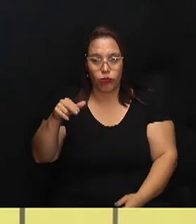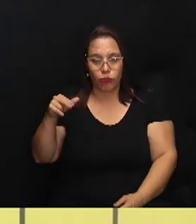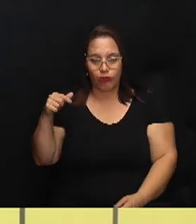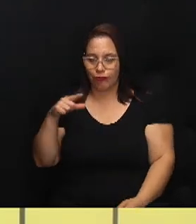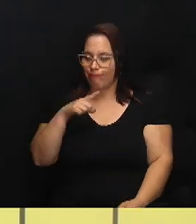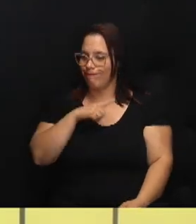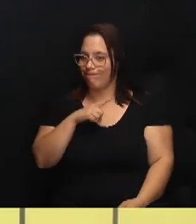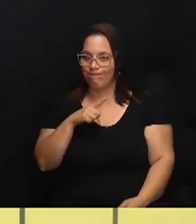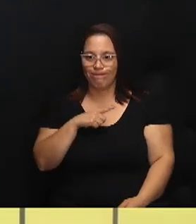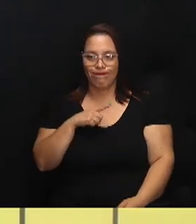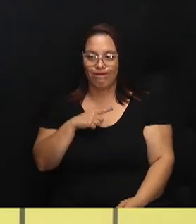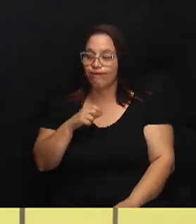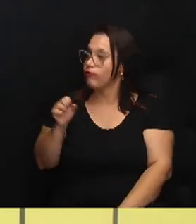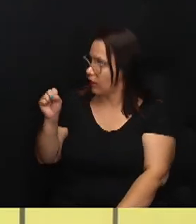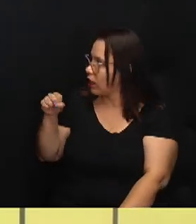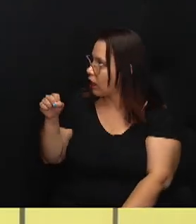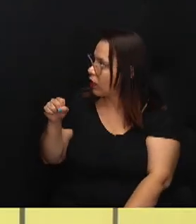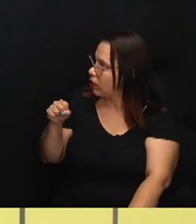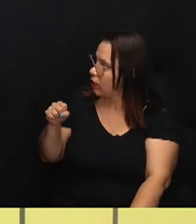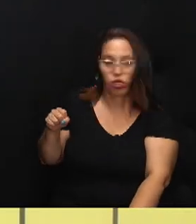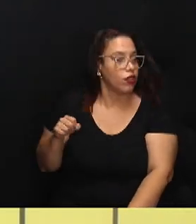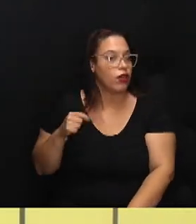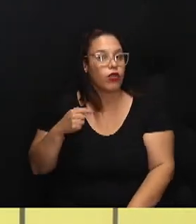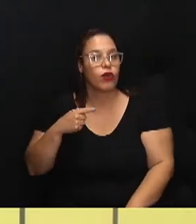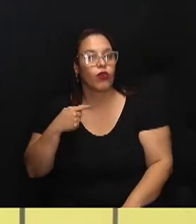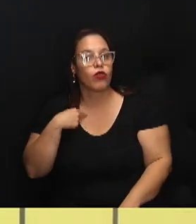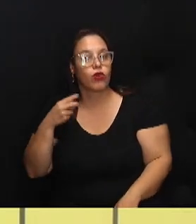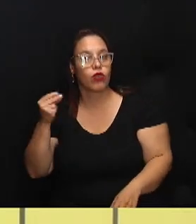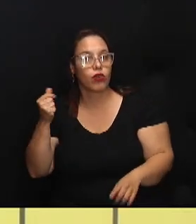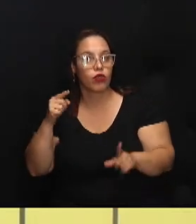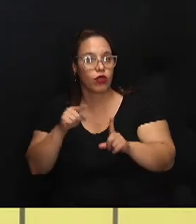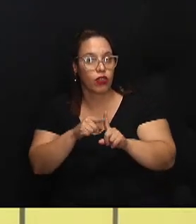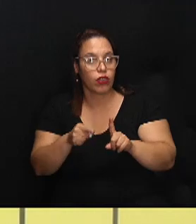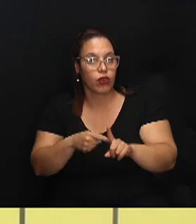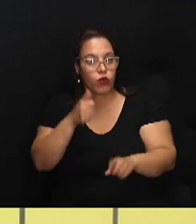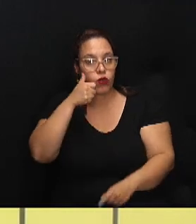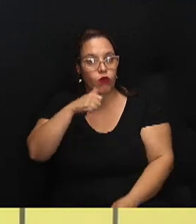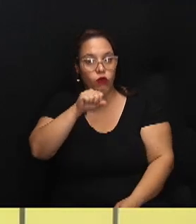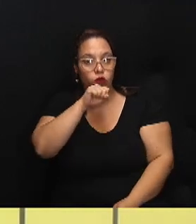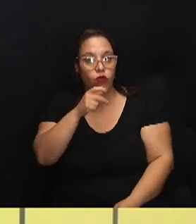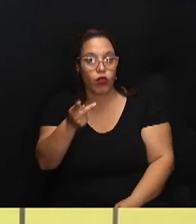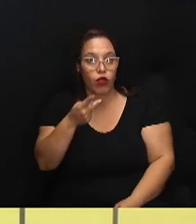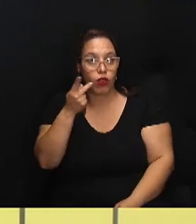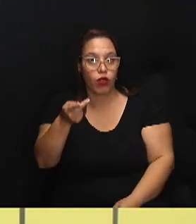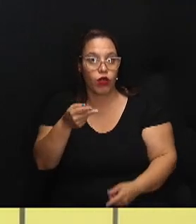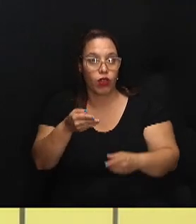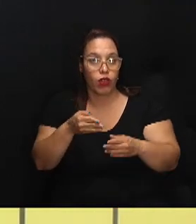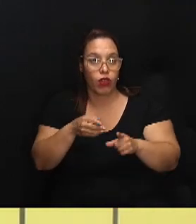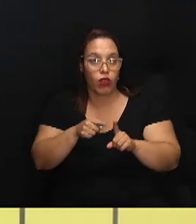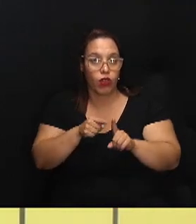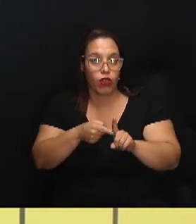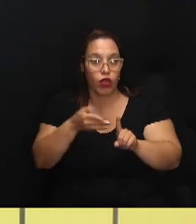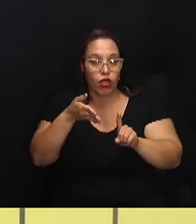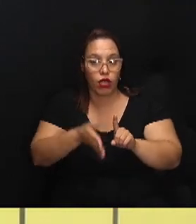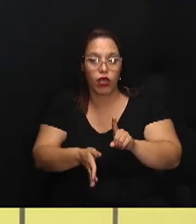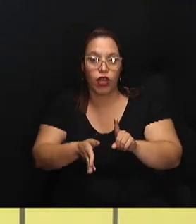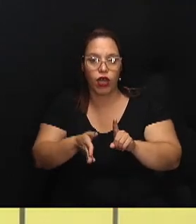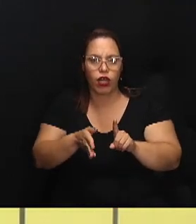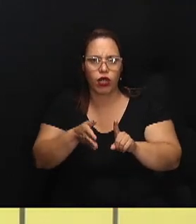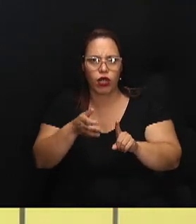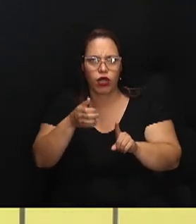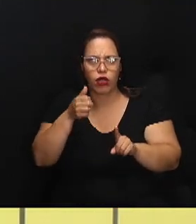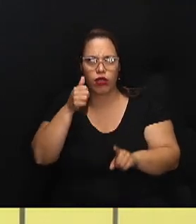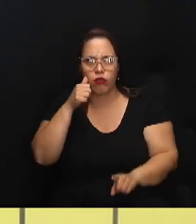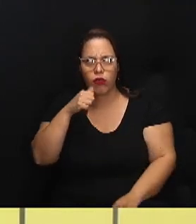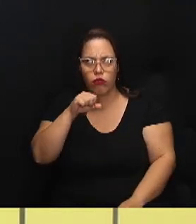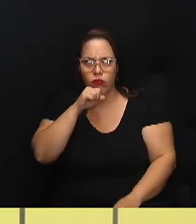antes. Sim. E o mais interessante é que quando eu estava grávida, eu ouvi uma mãe dizer assim, nasce uma mãe, nasce uma culpa. Eu olhei para